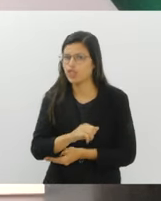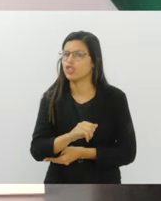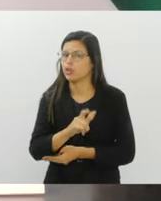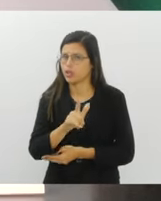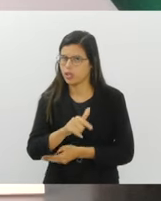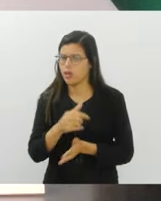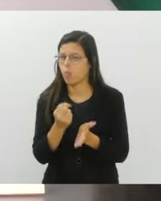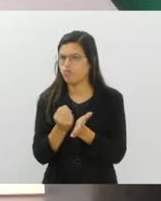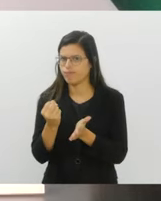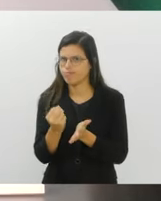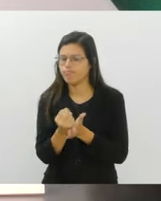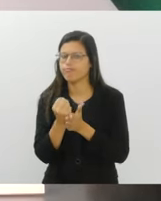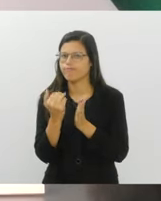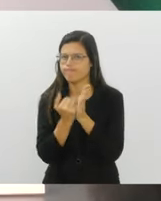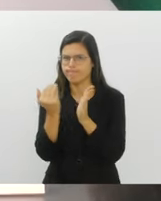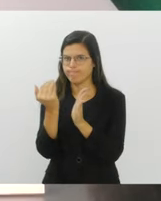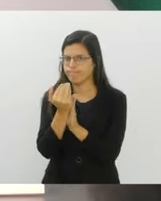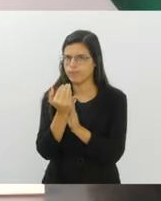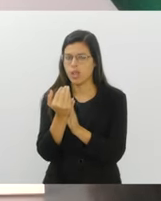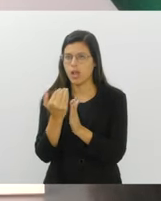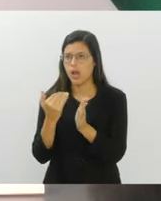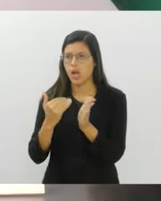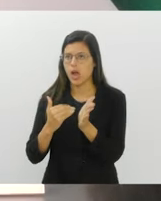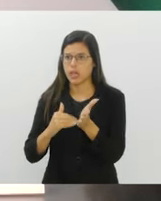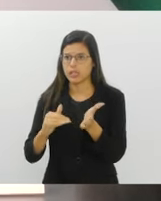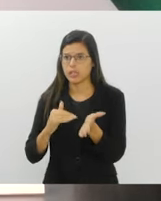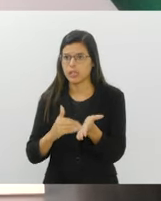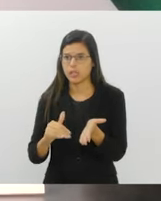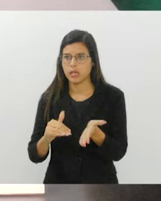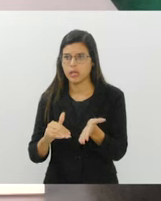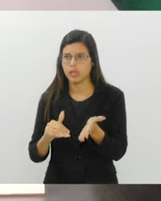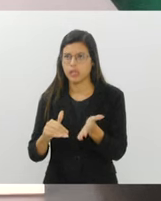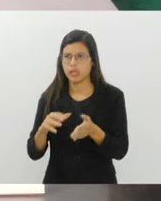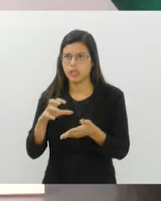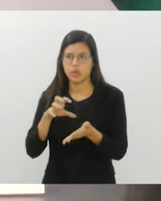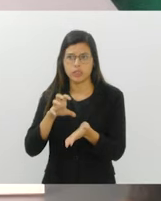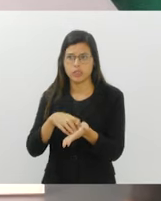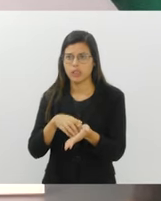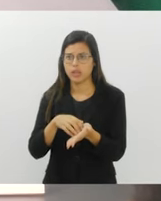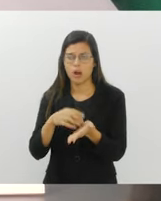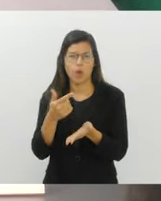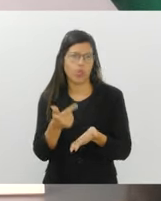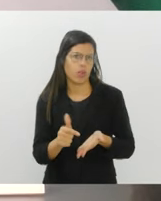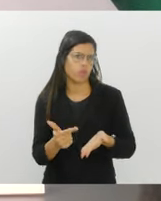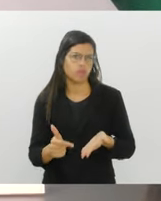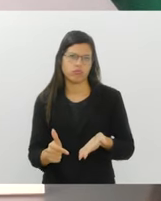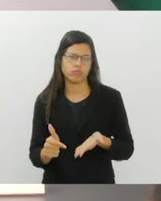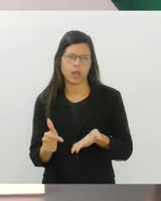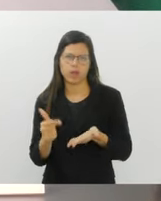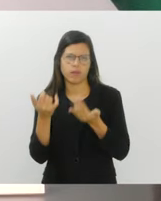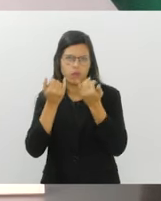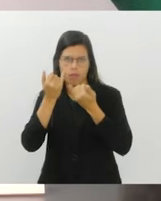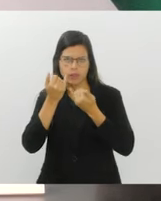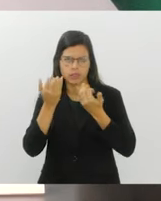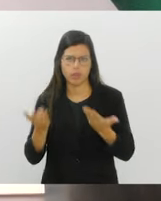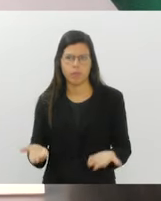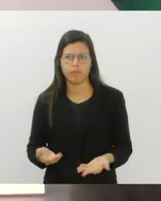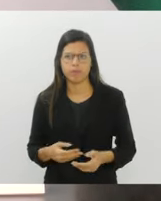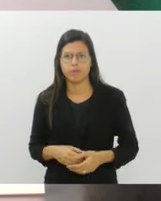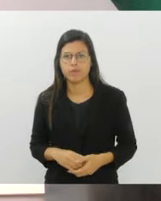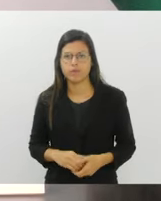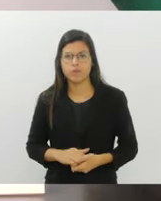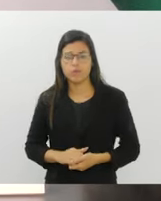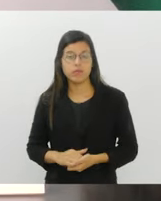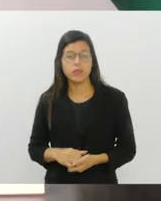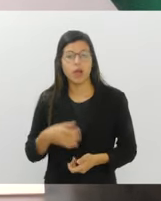maiores. E a Secretaria e a Central não têm essas informações. A última